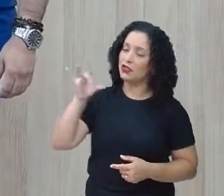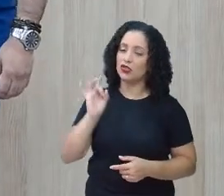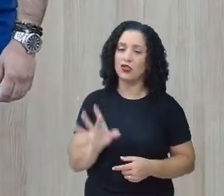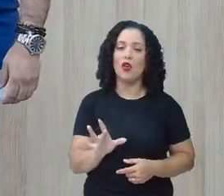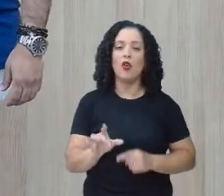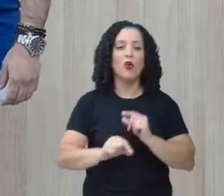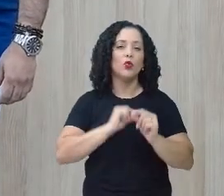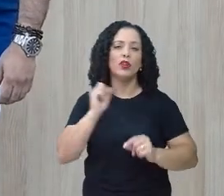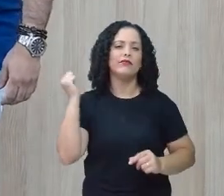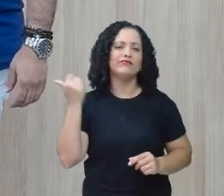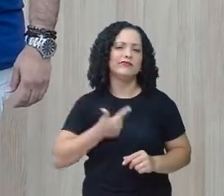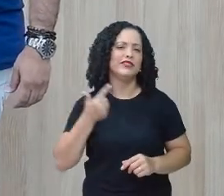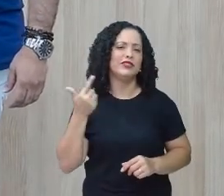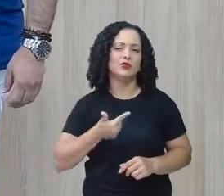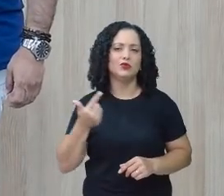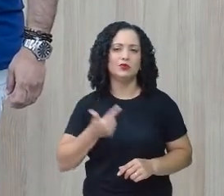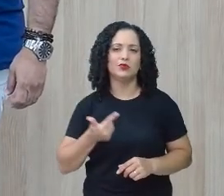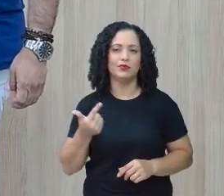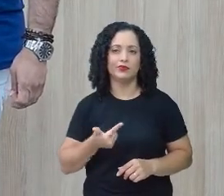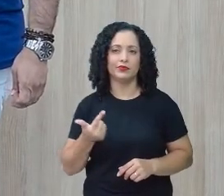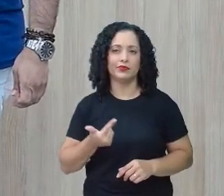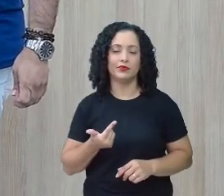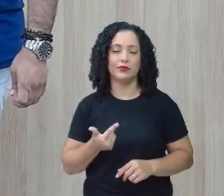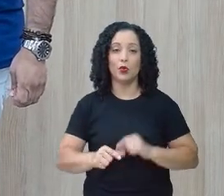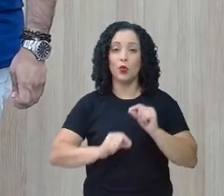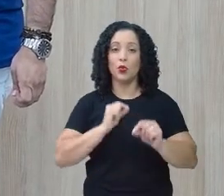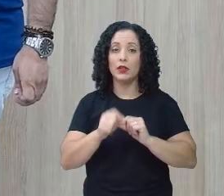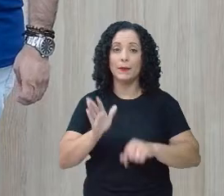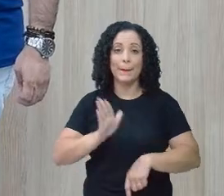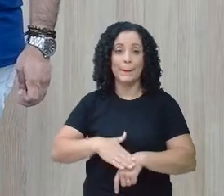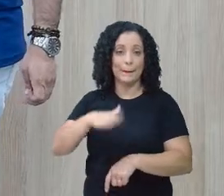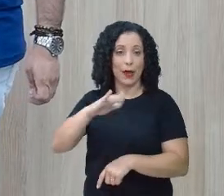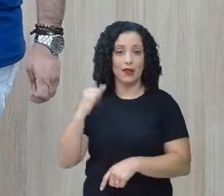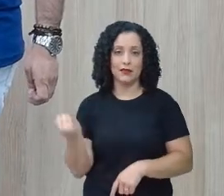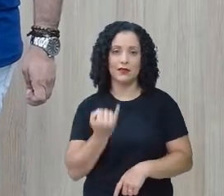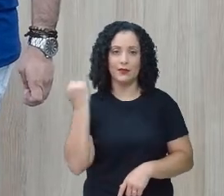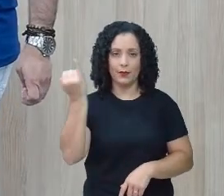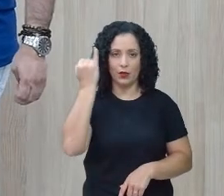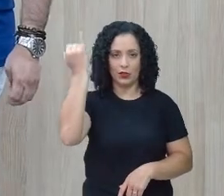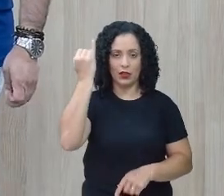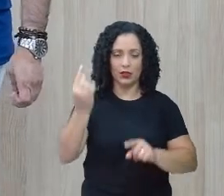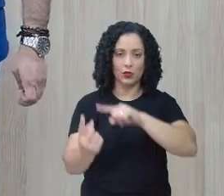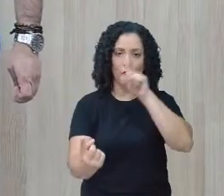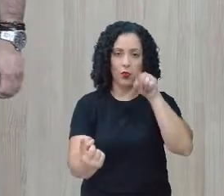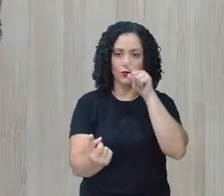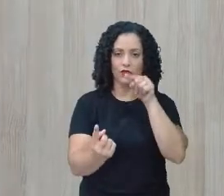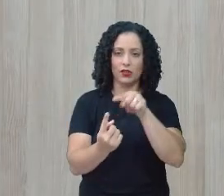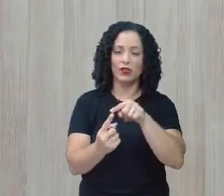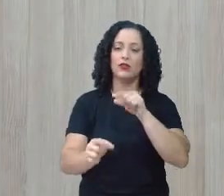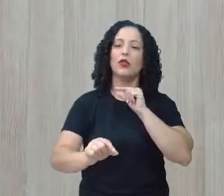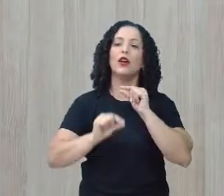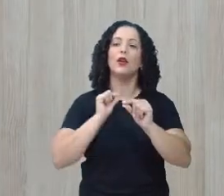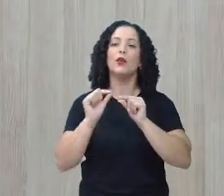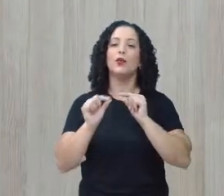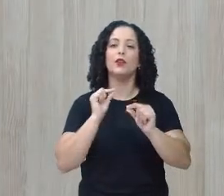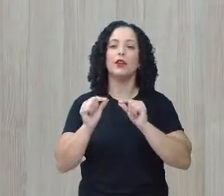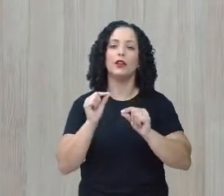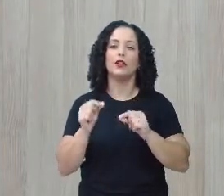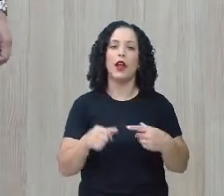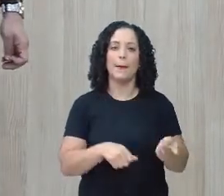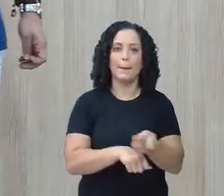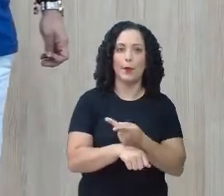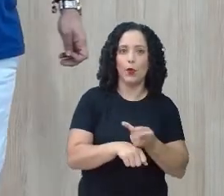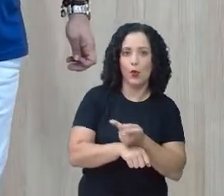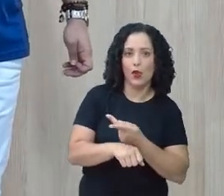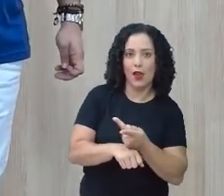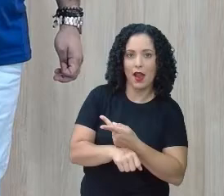né? O que tem que ficar aqui para a gente é que, em linhas gerais, o objetivo principal seria a busca, né,